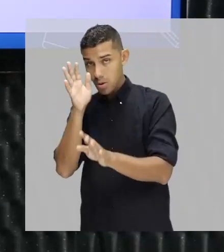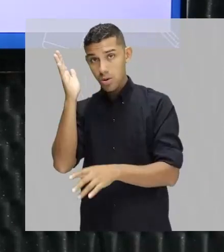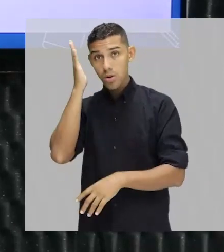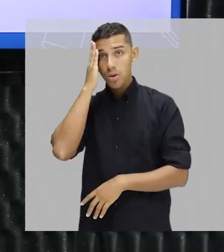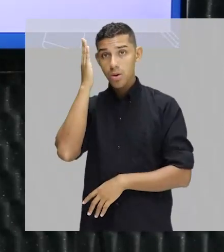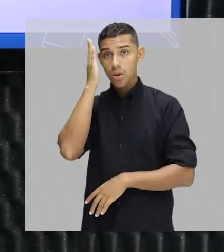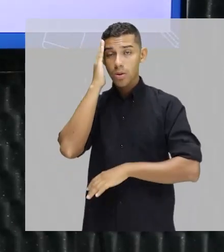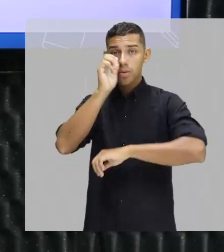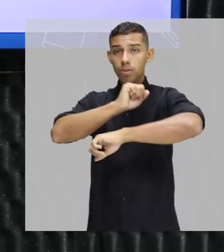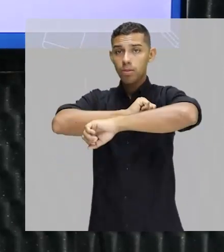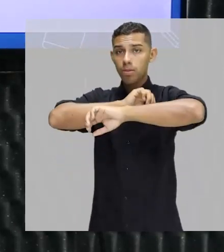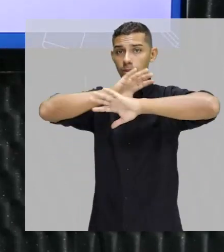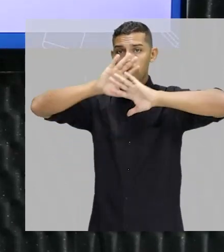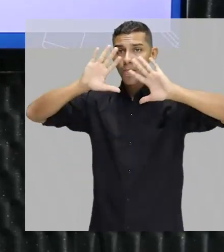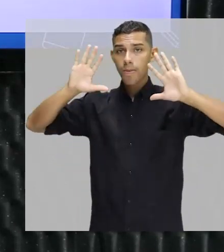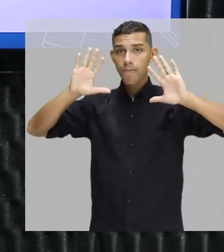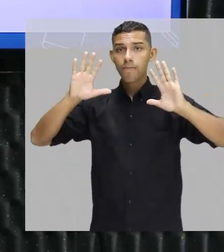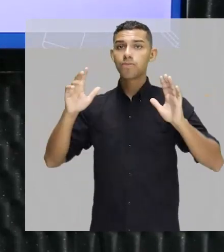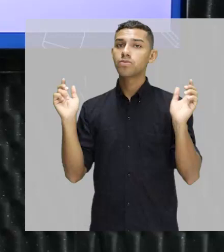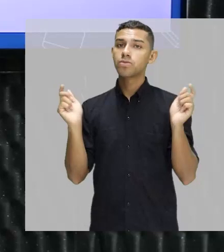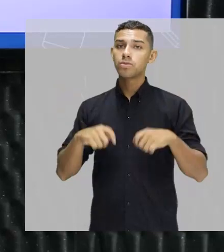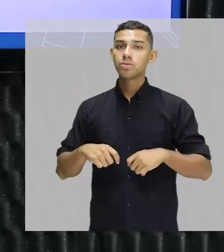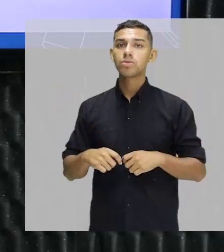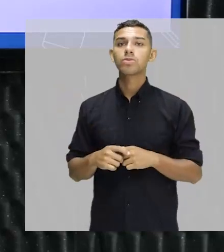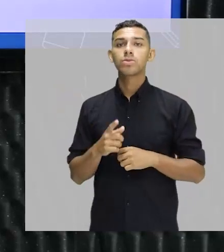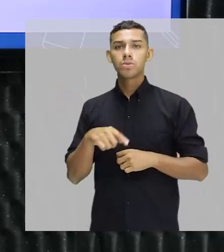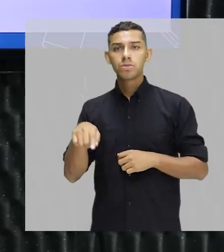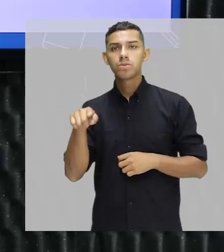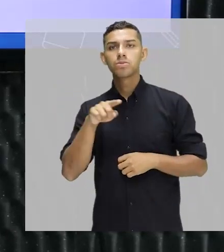a charge, é necessário que você esteja